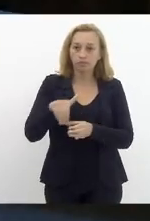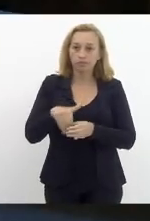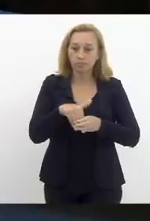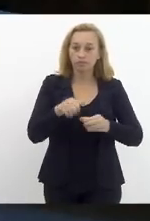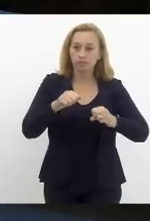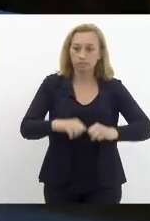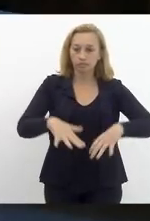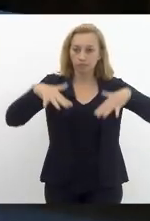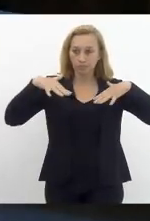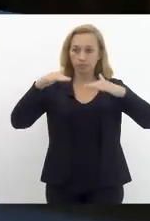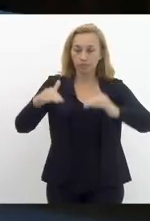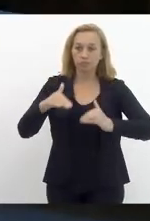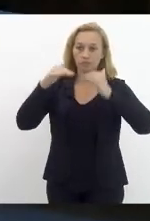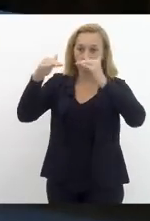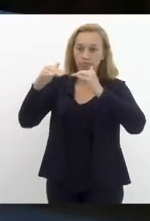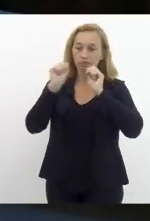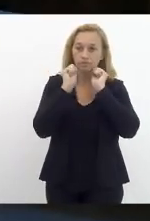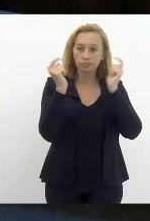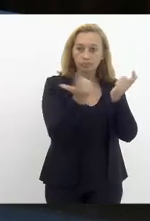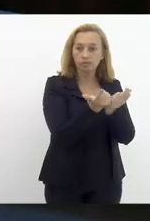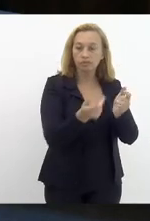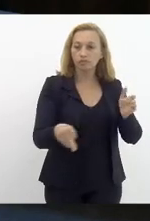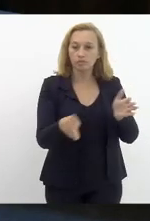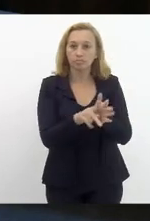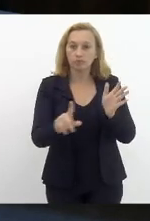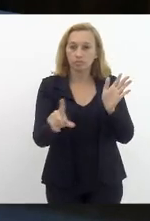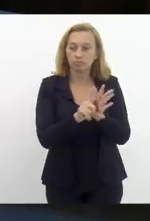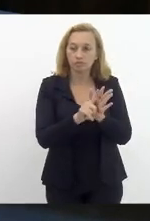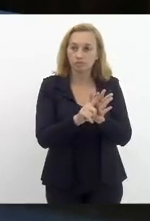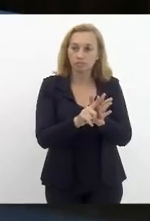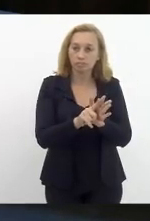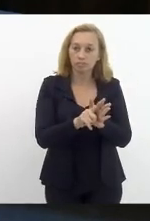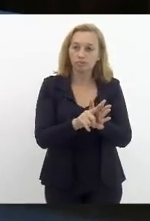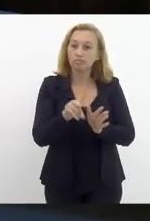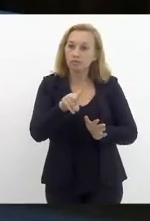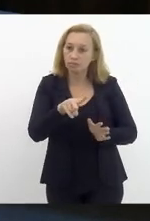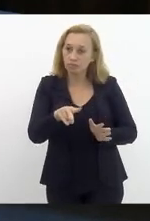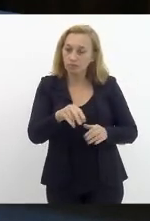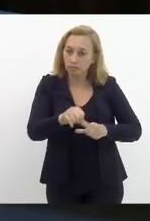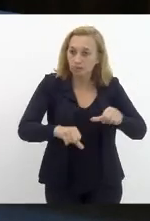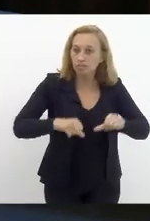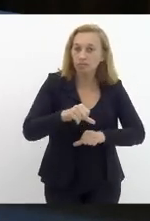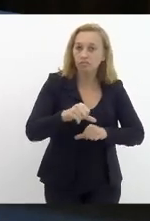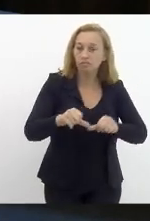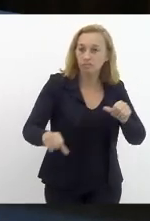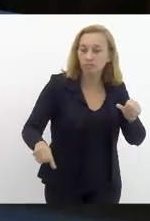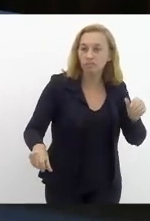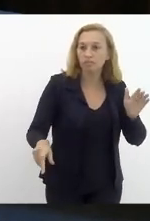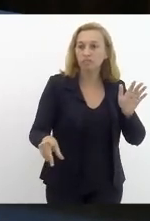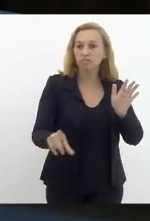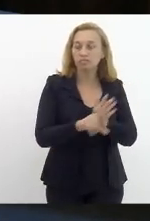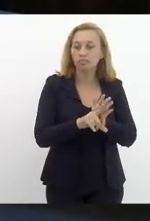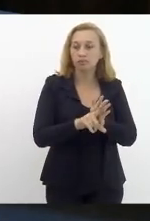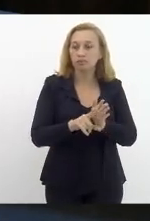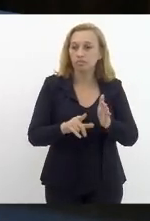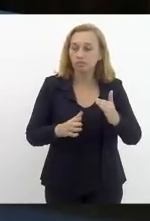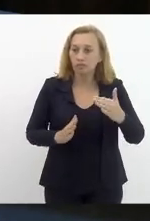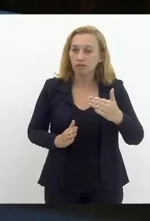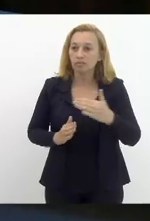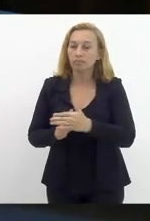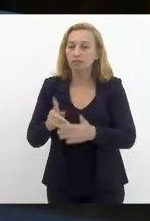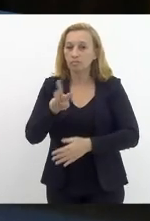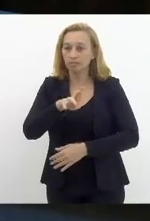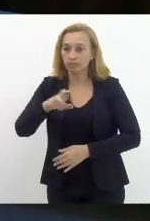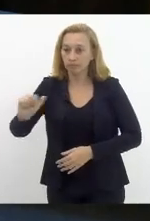plenário soberano da Assembleia Legislativa com o projeto de lei, que vai se tornar lei, acabando com a cláusula de barreira, é um encaminhamento que eu faço